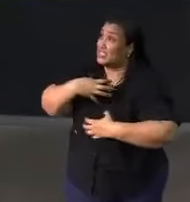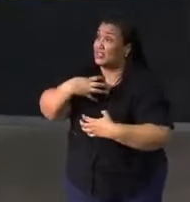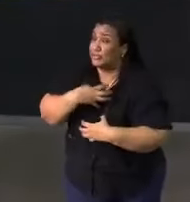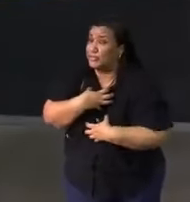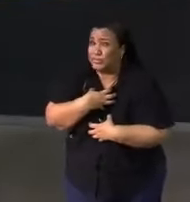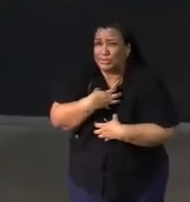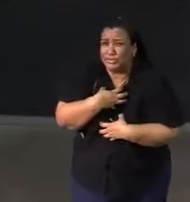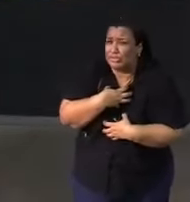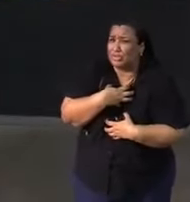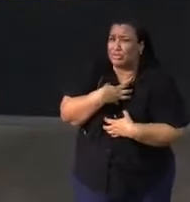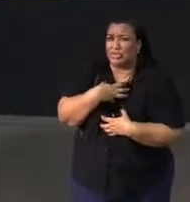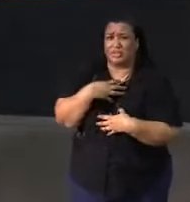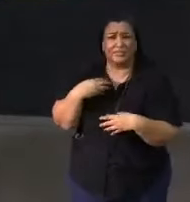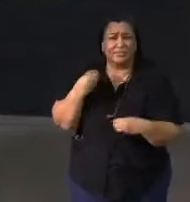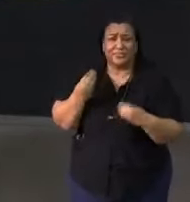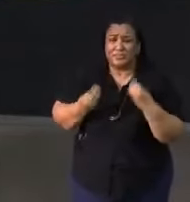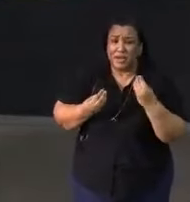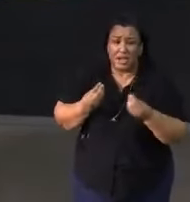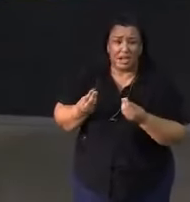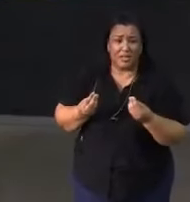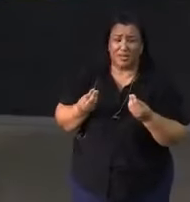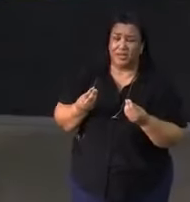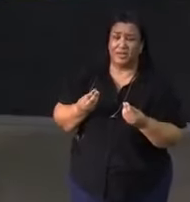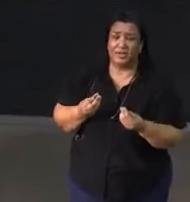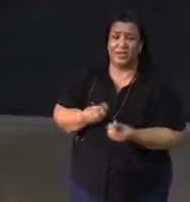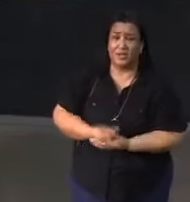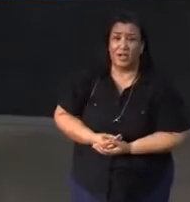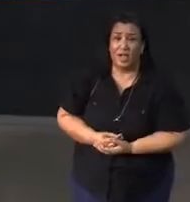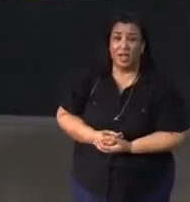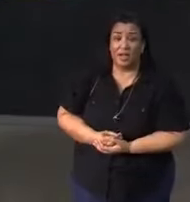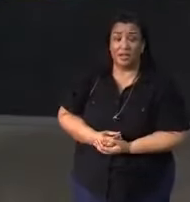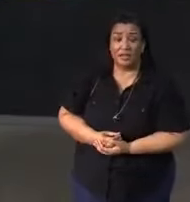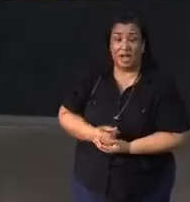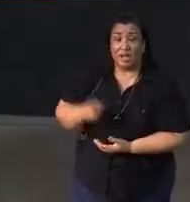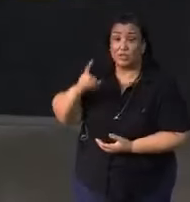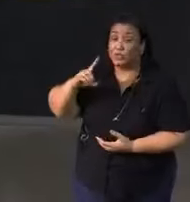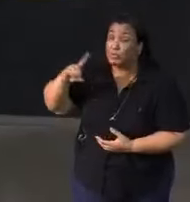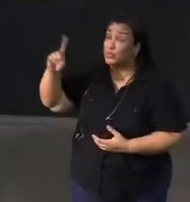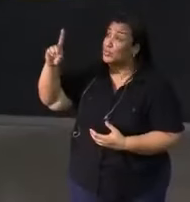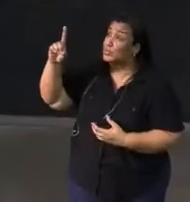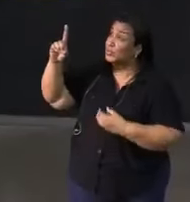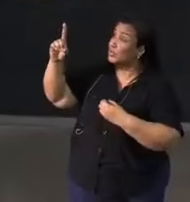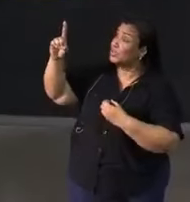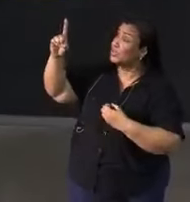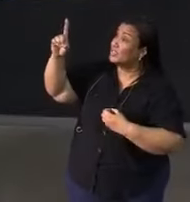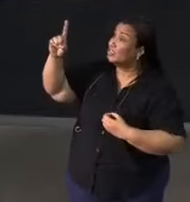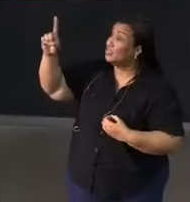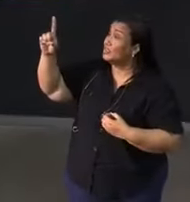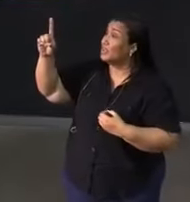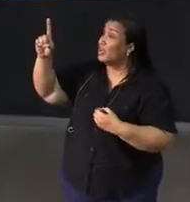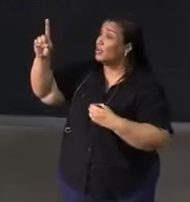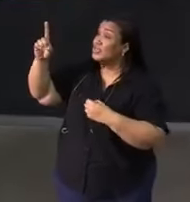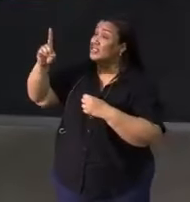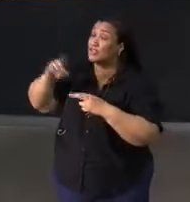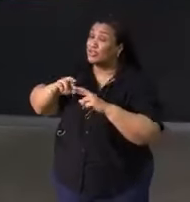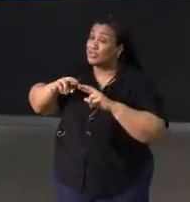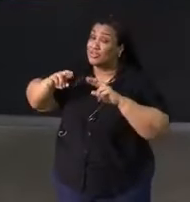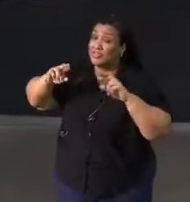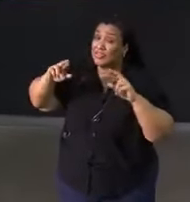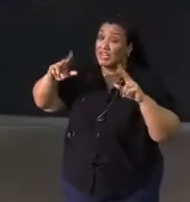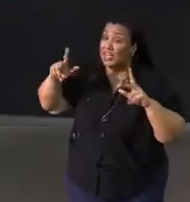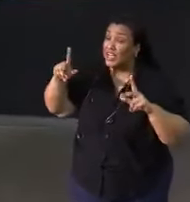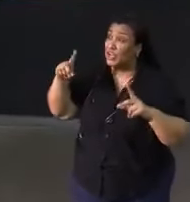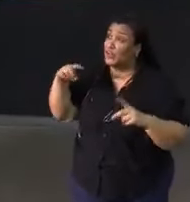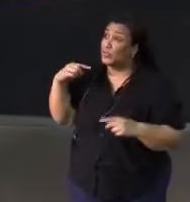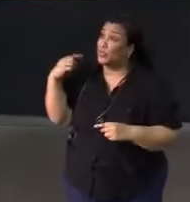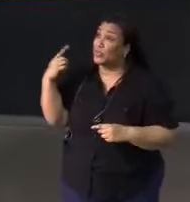lugar, quebrar isso, queimar isso, sei lá, botar debaixo do travesseiro, ou fazer